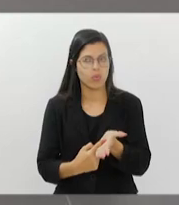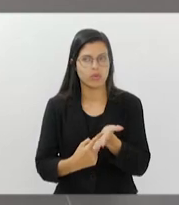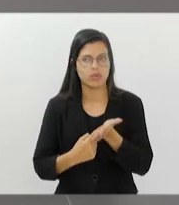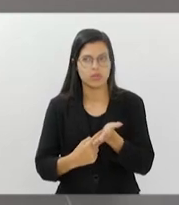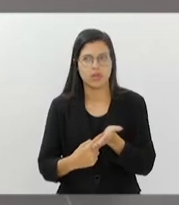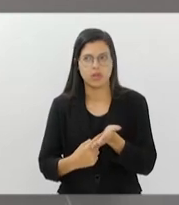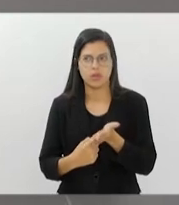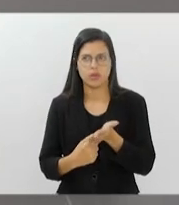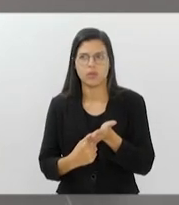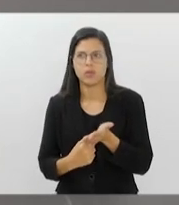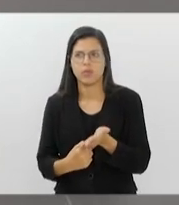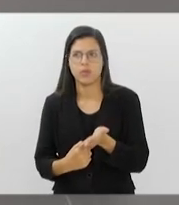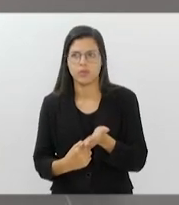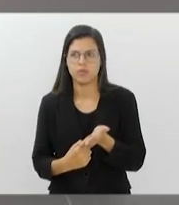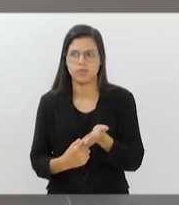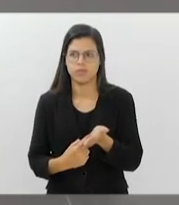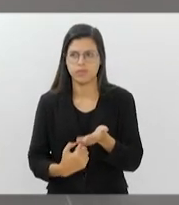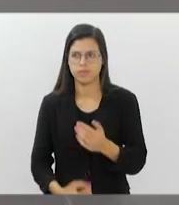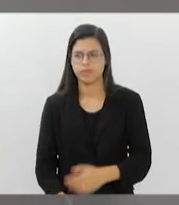não...